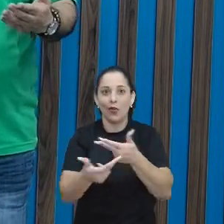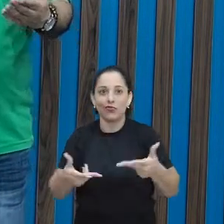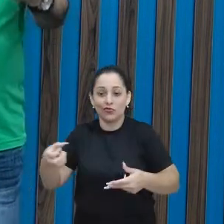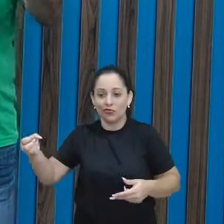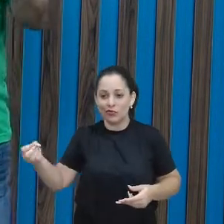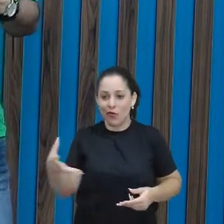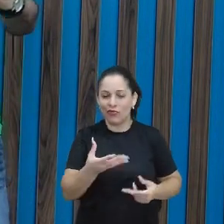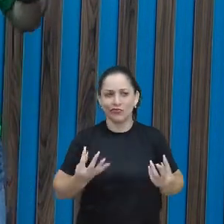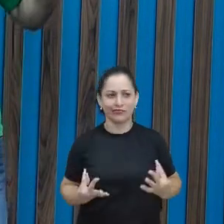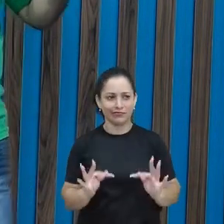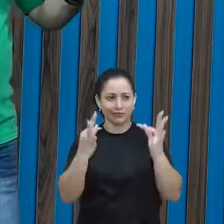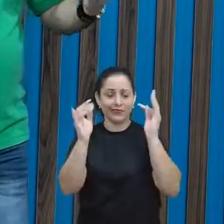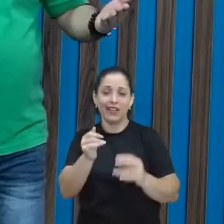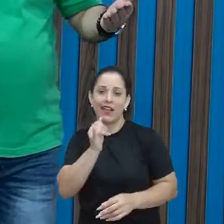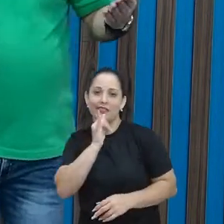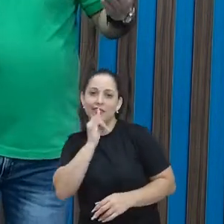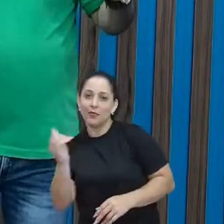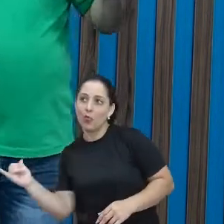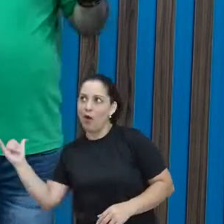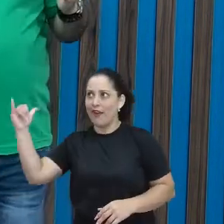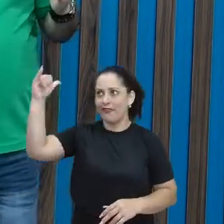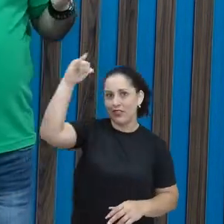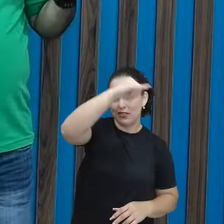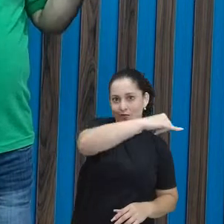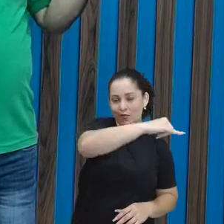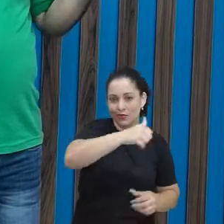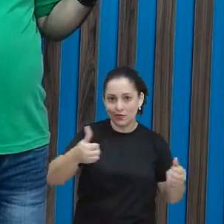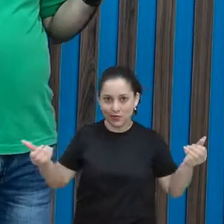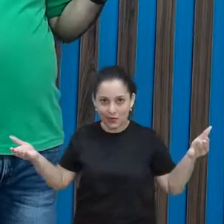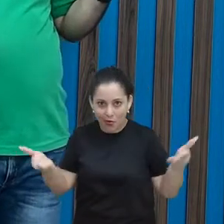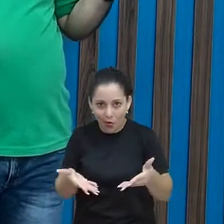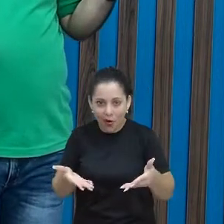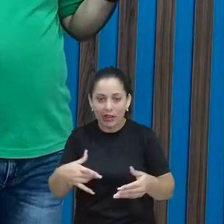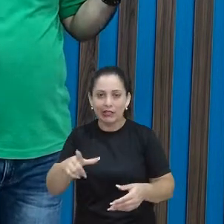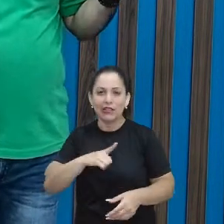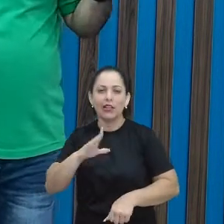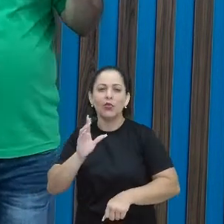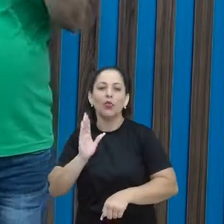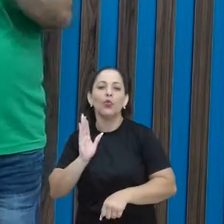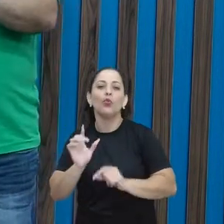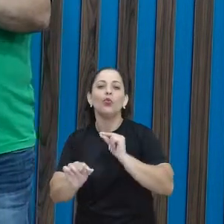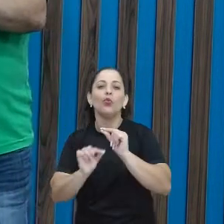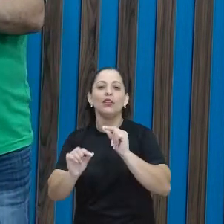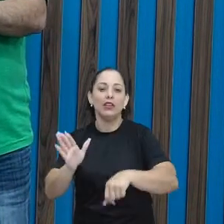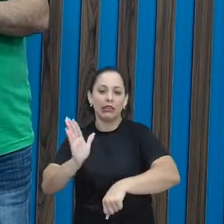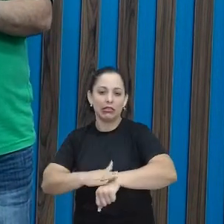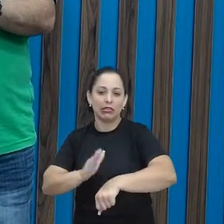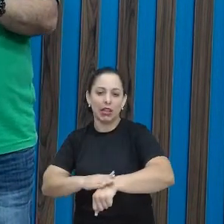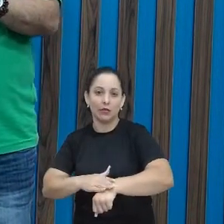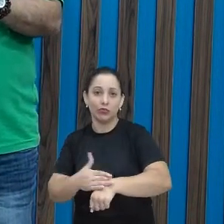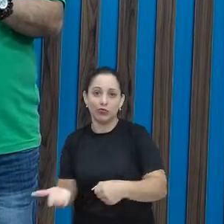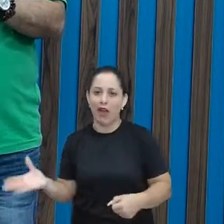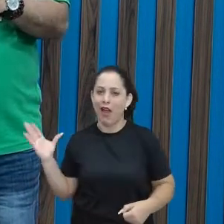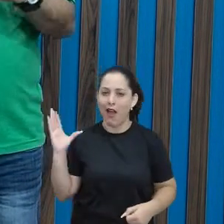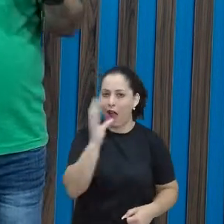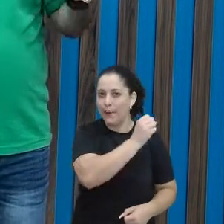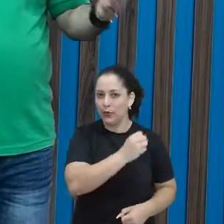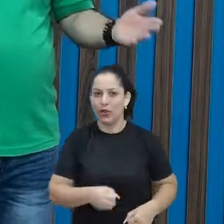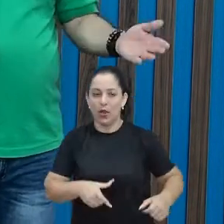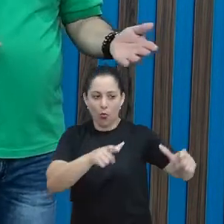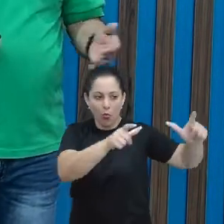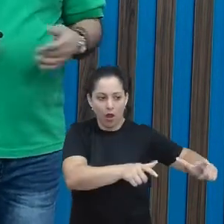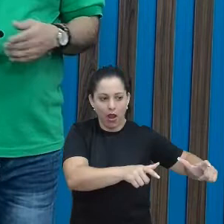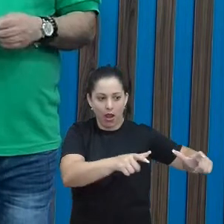tecnológicos. Por exemplo, o avião, ele vai encurtar bastante as distâncias entre um território e outro, né? Então,